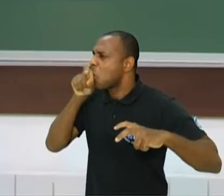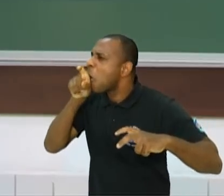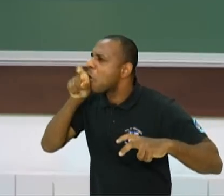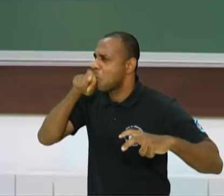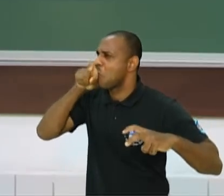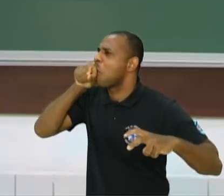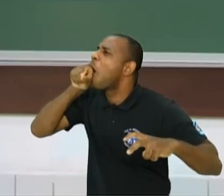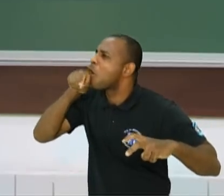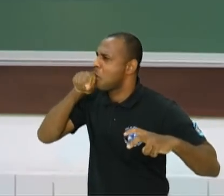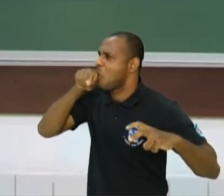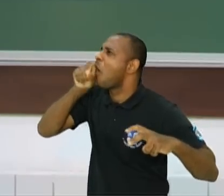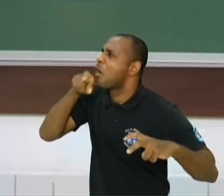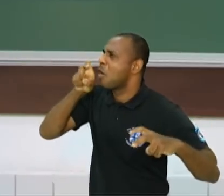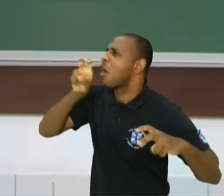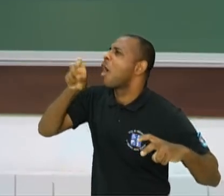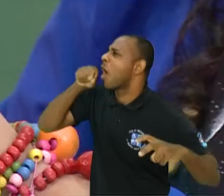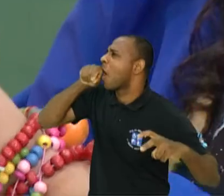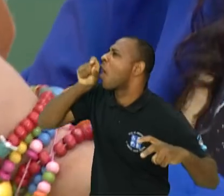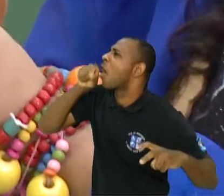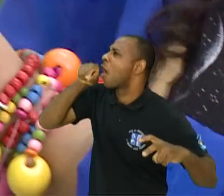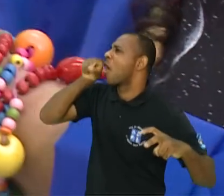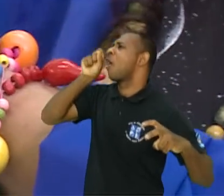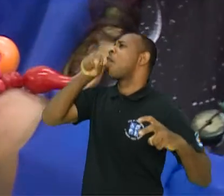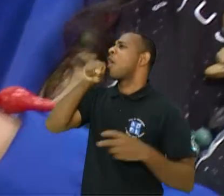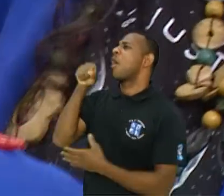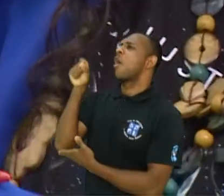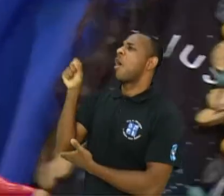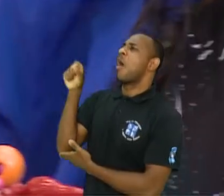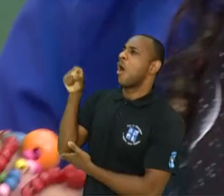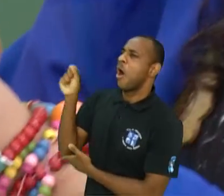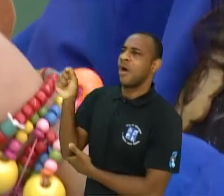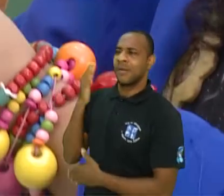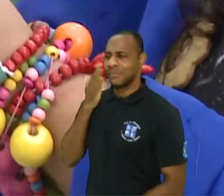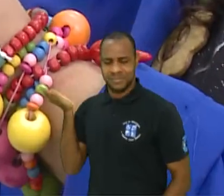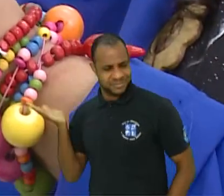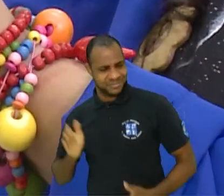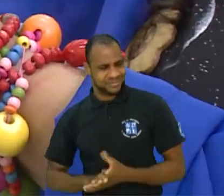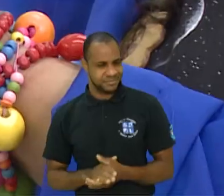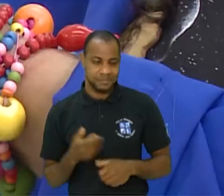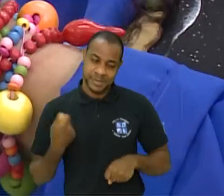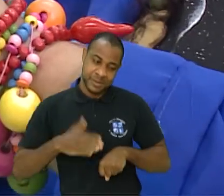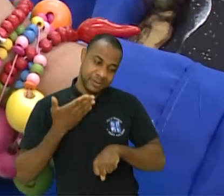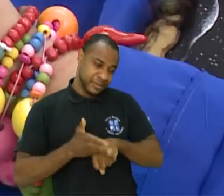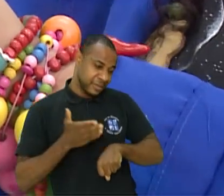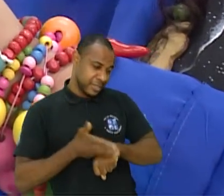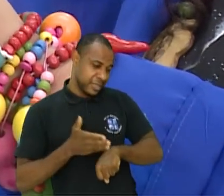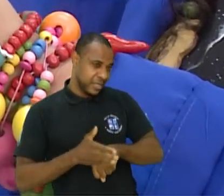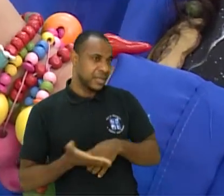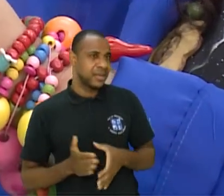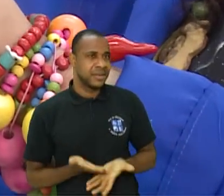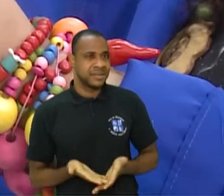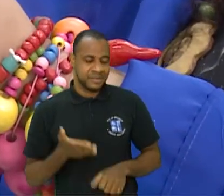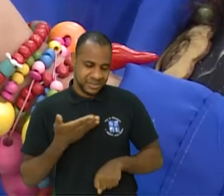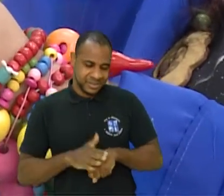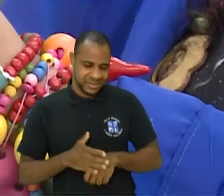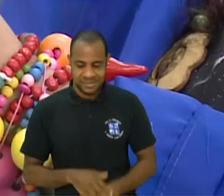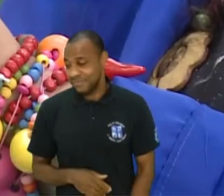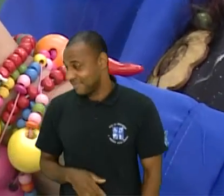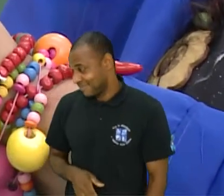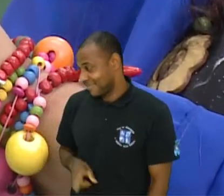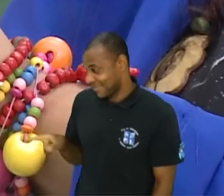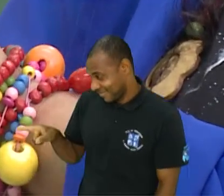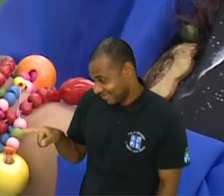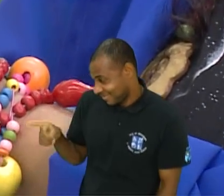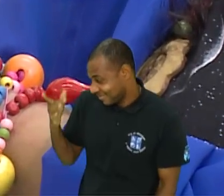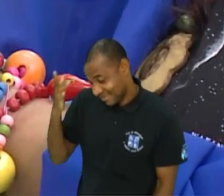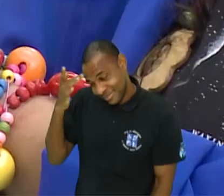ficou a cacarejar. Não, vamos tentar de novo. Deve ser falta de treino. Ah, o senhor que sabe, se